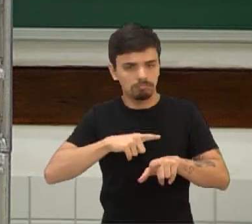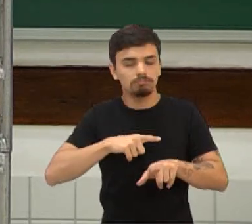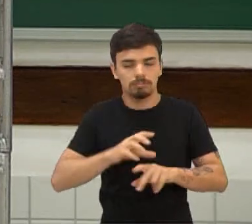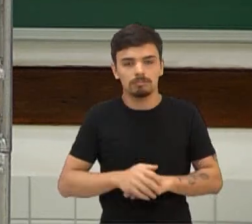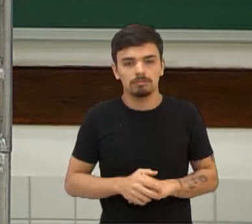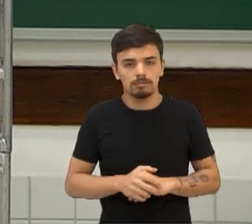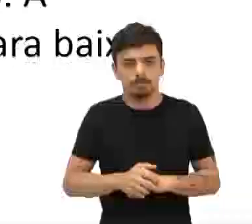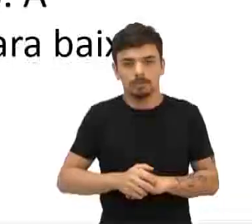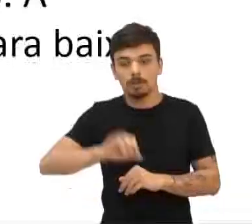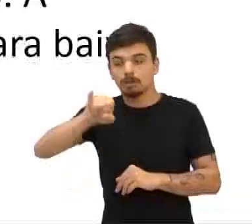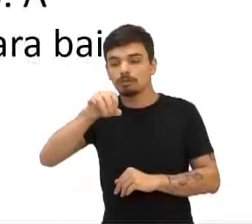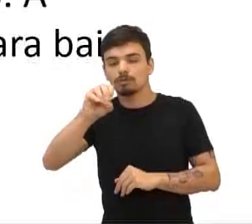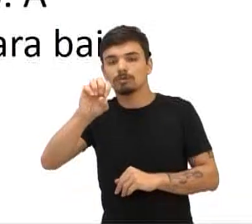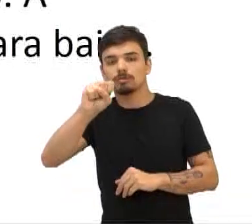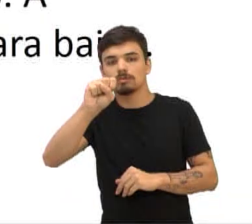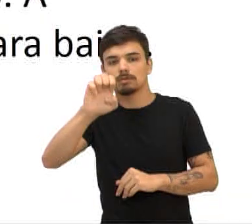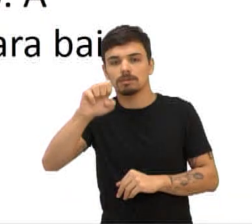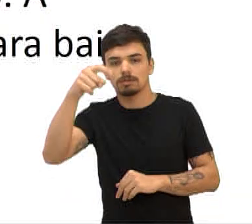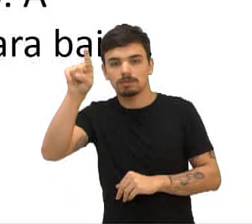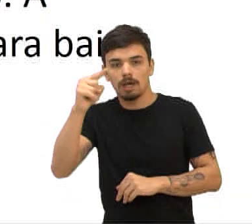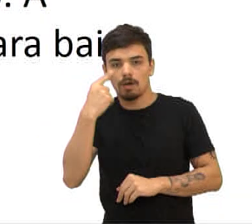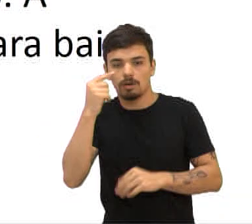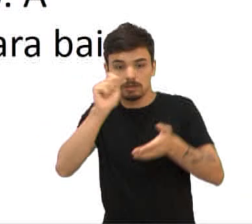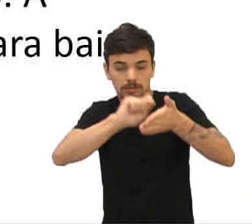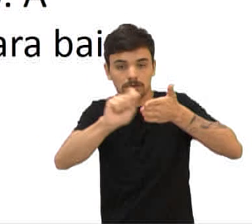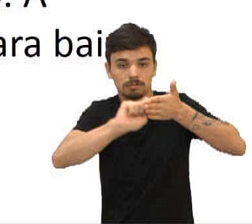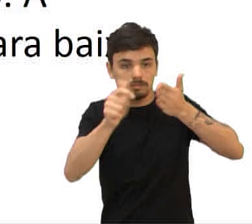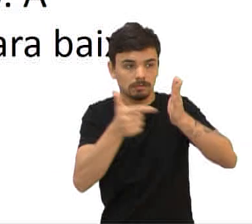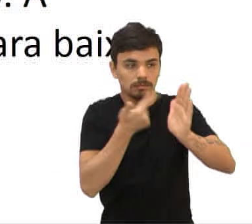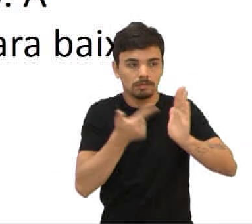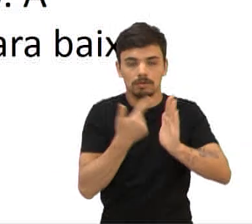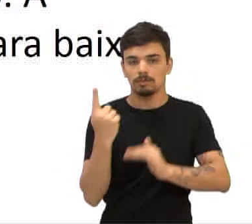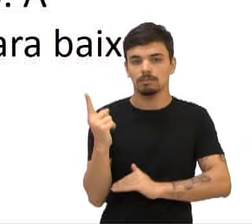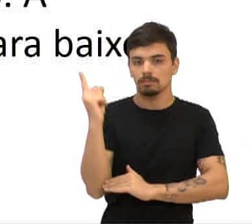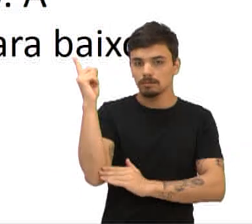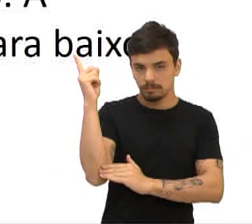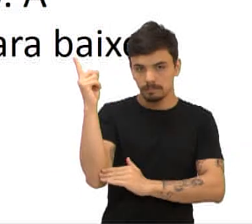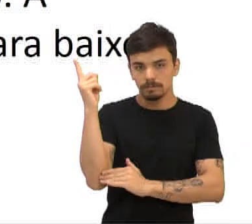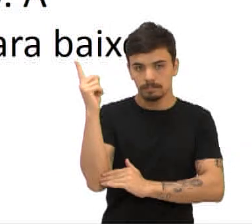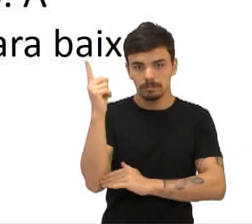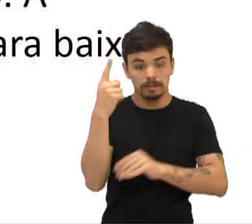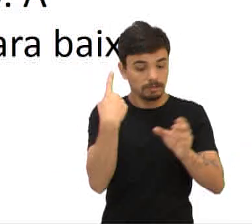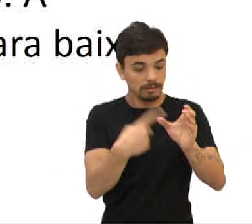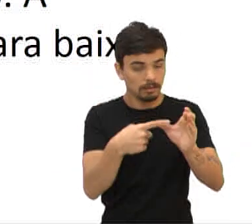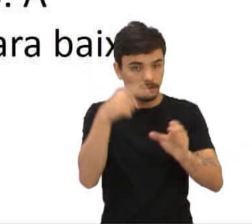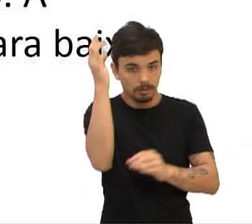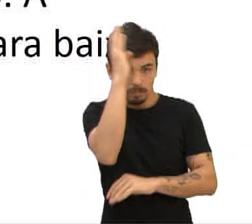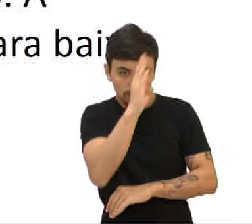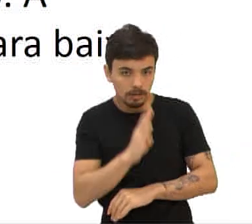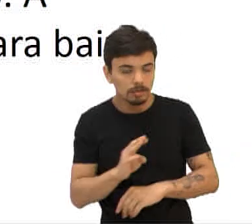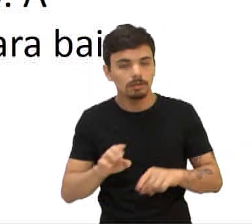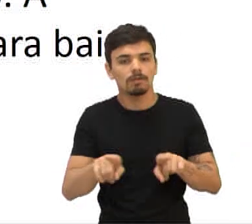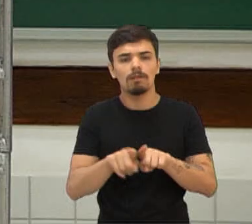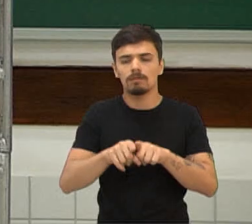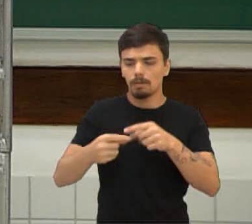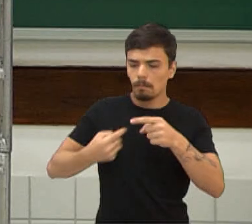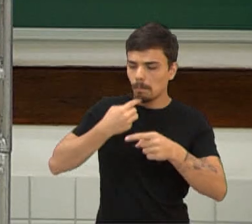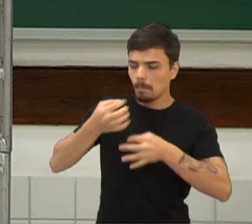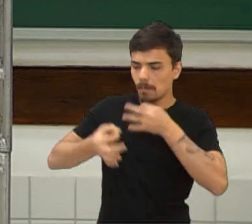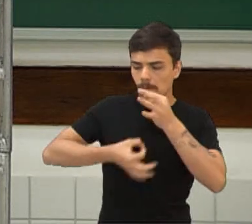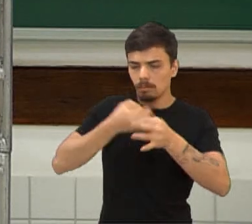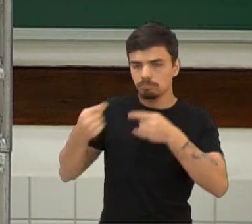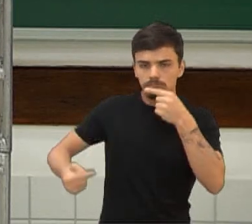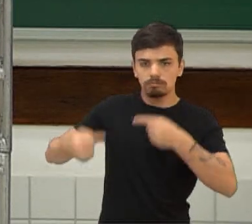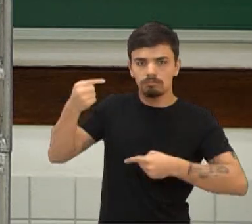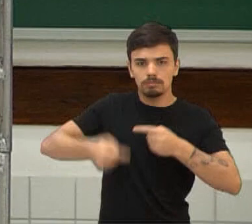professor José Murilo de Carvalho, que escreveu um livro chamado Cidadania no Brasil, ele vai fazer uma crítica um pouco a essa